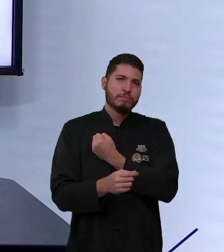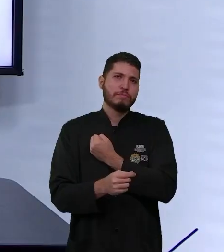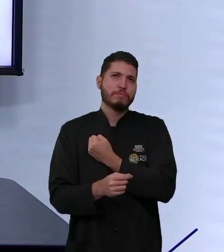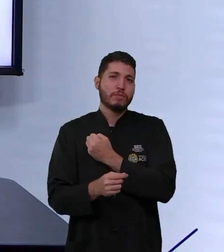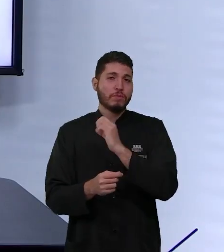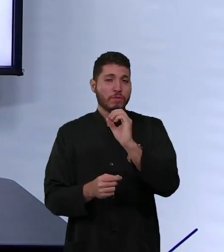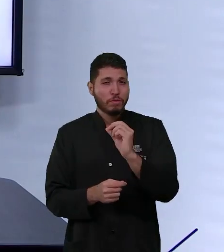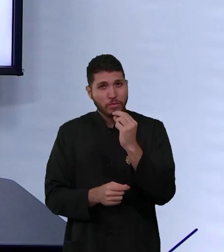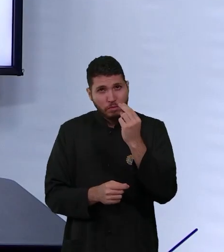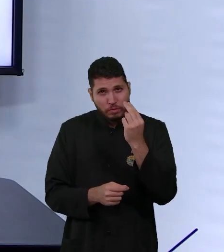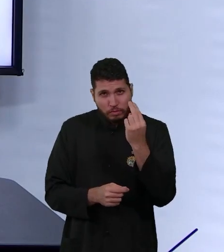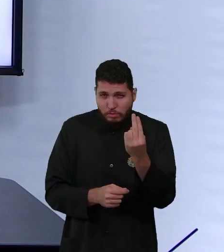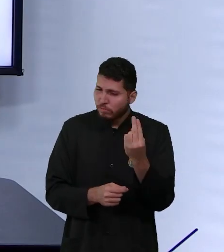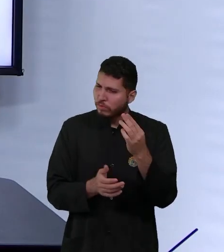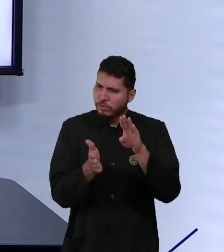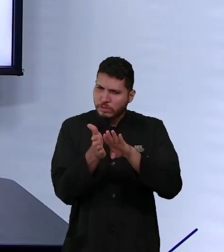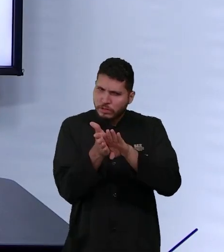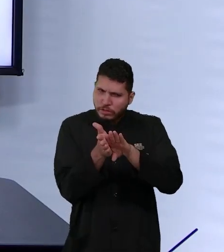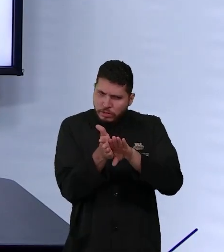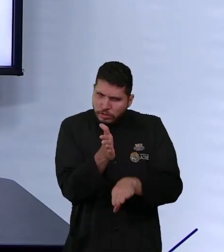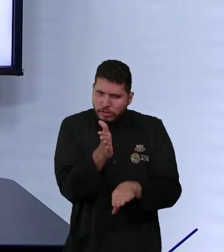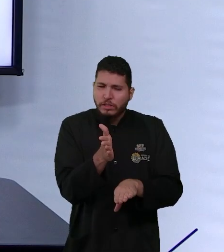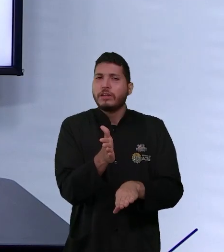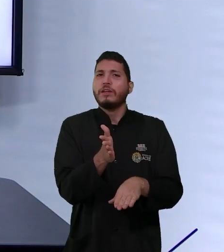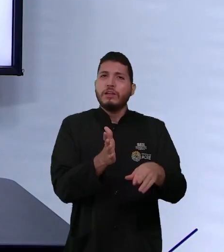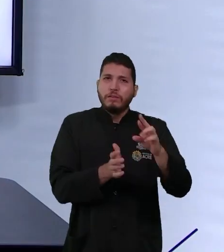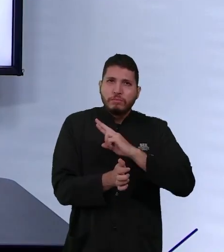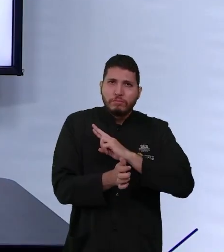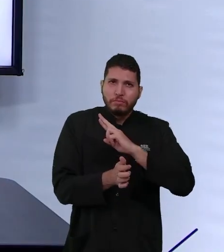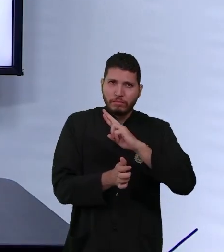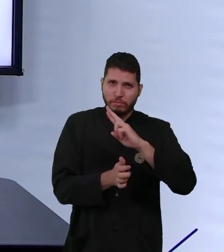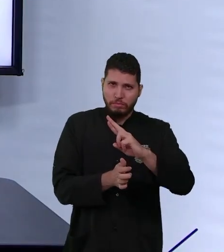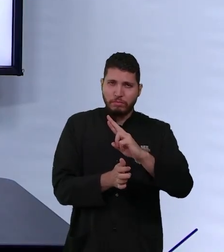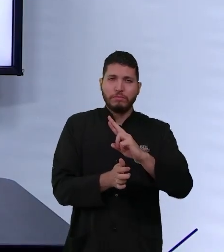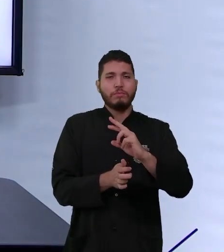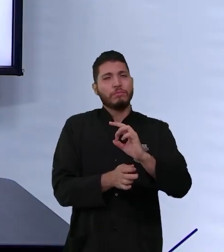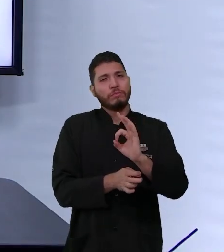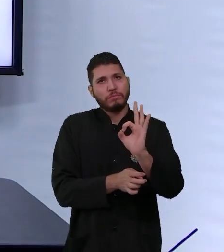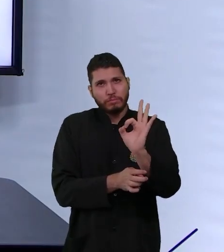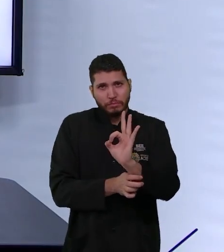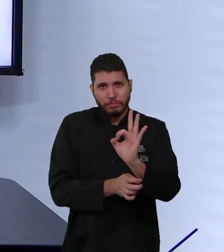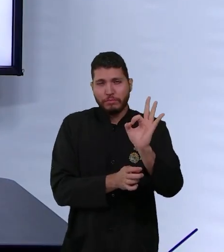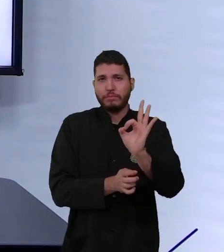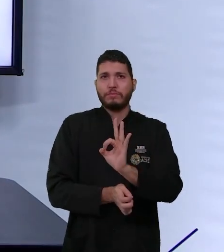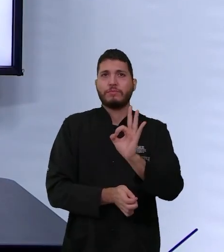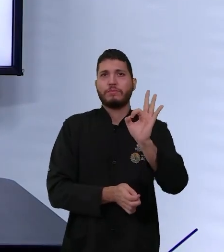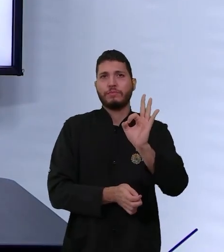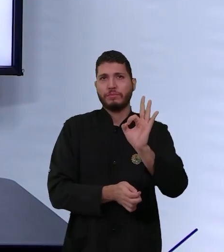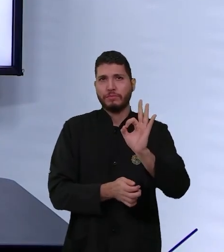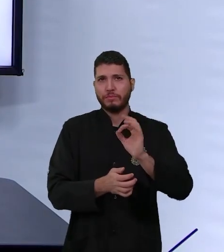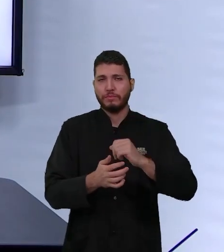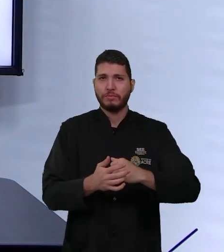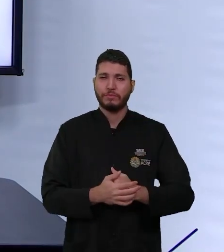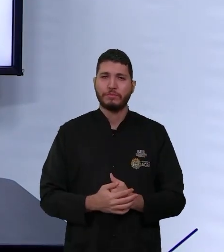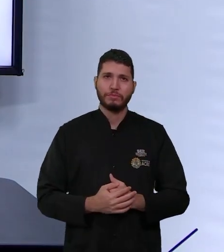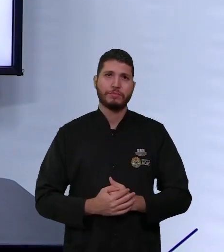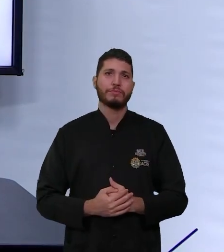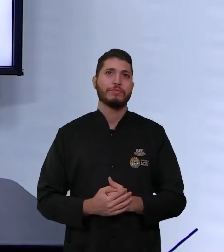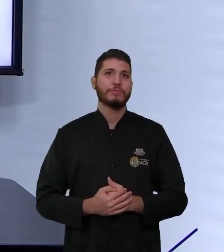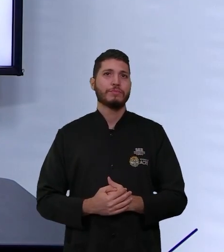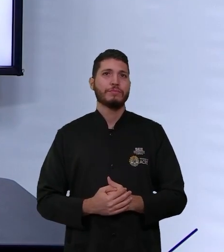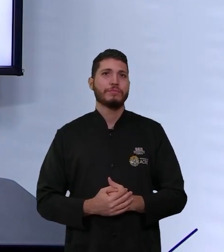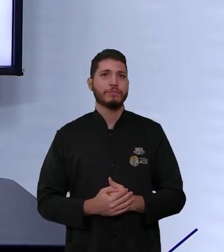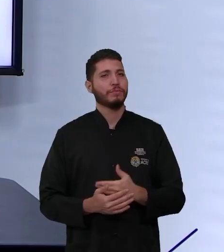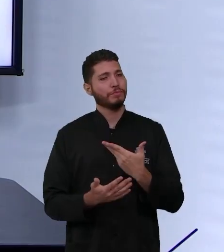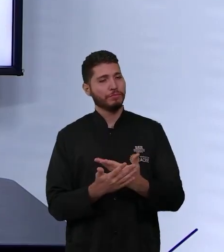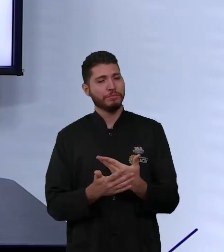ou que está sendo retirado, isso representa um valor percentual. E aí a gente vai ver aqui, analisar como que